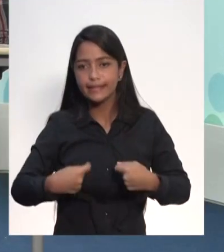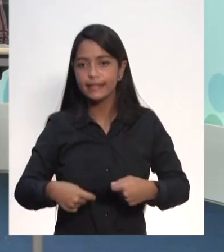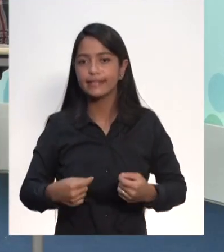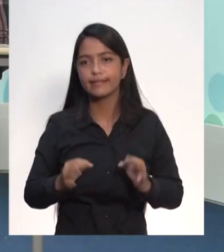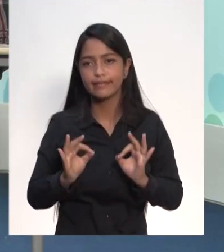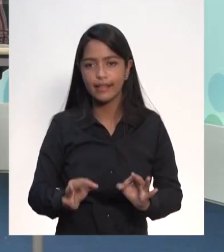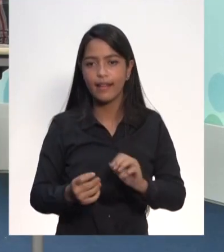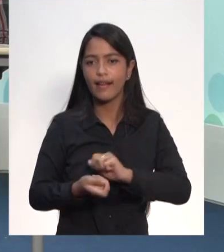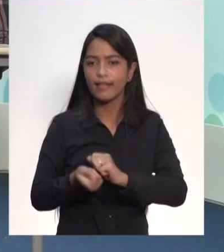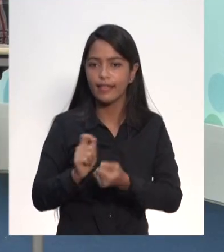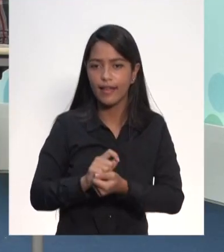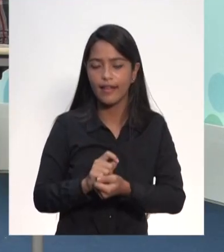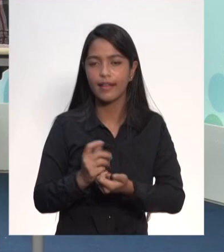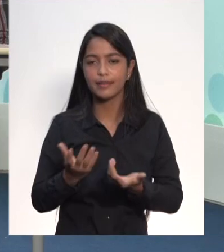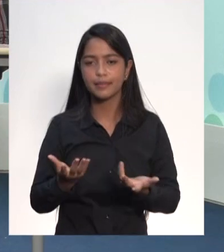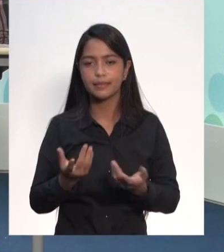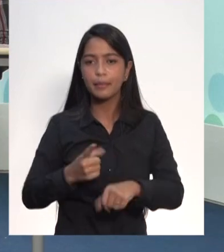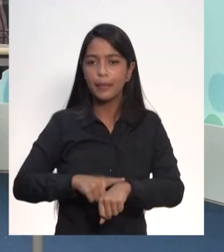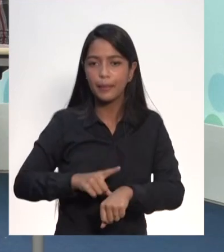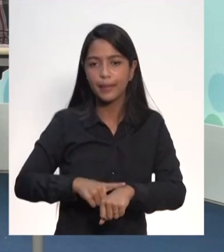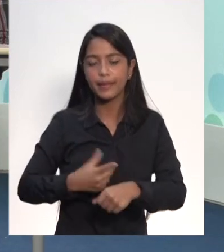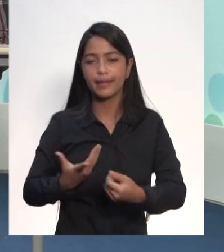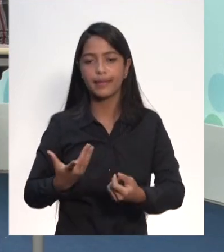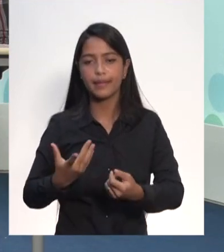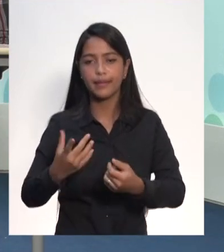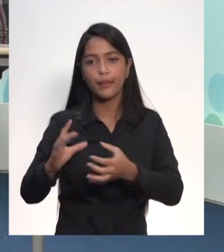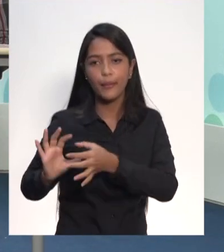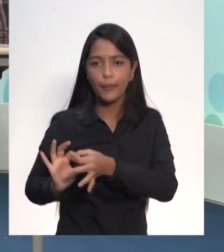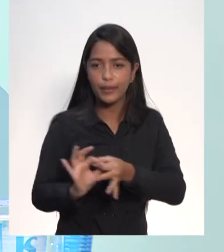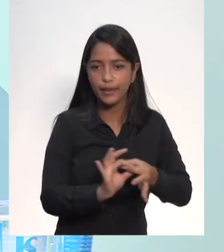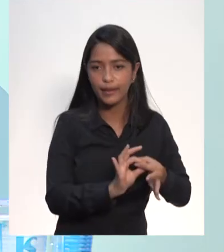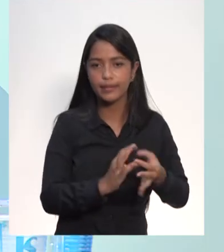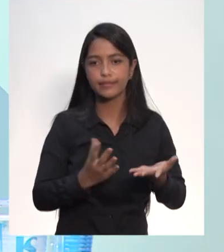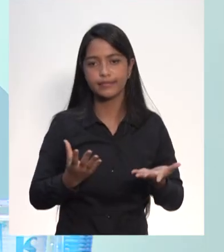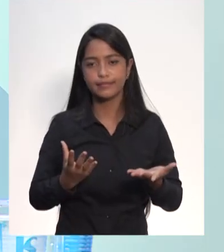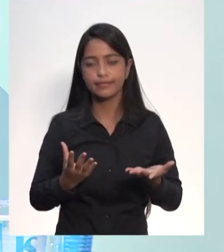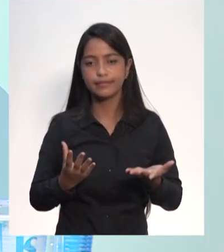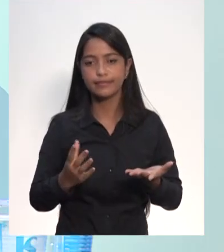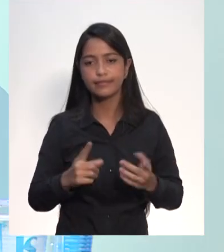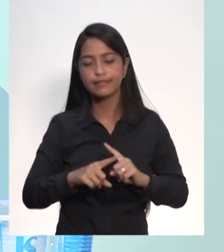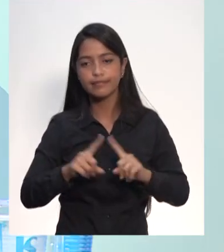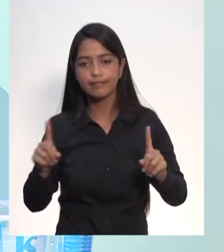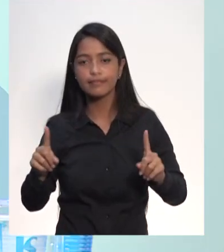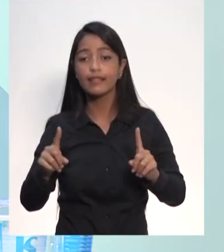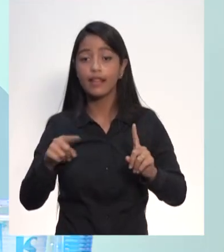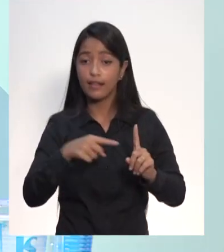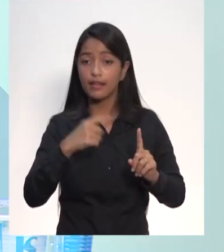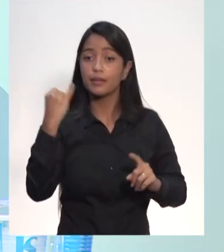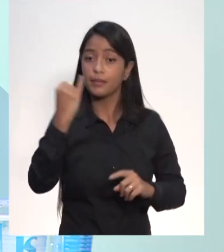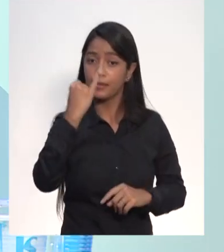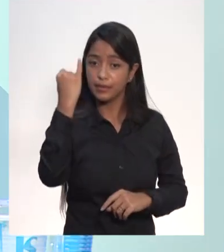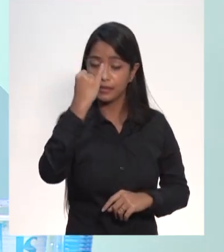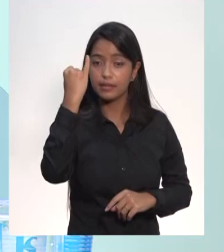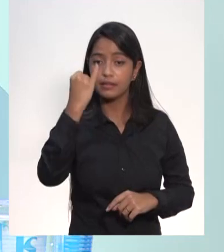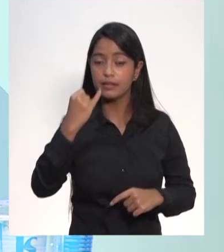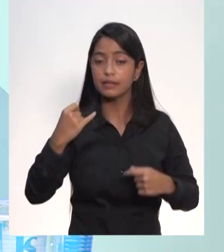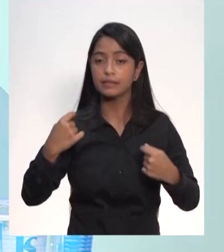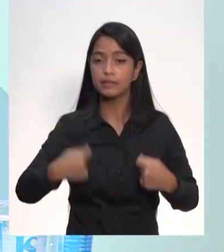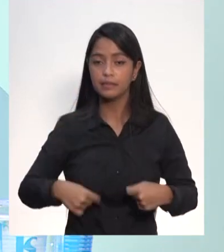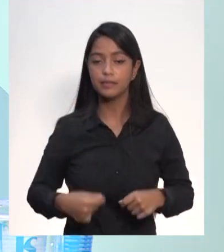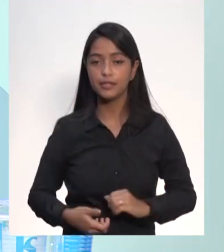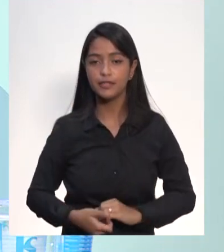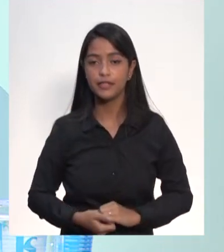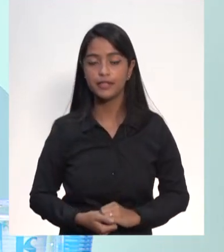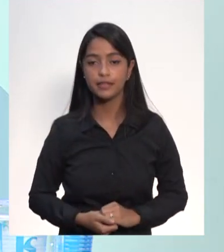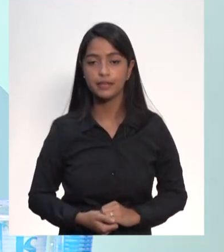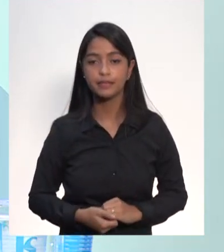uma adaptação para o momento, para o contexto, mas são materiais preciosos que podem e devem ser